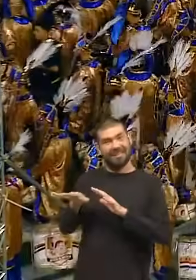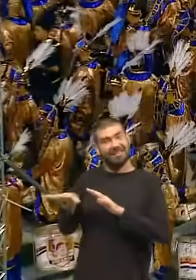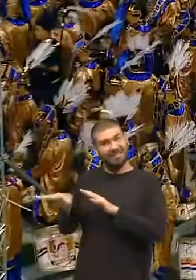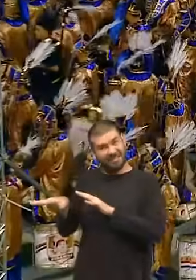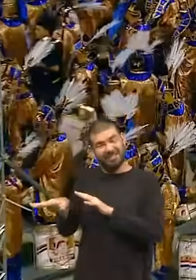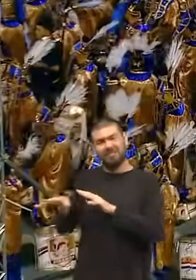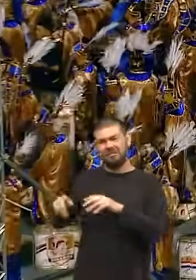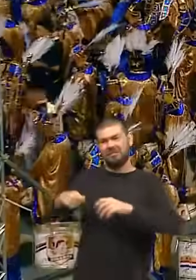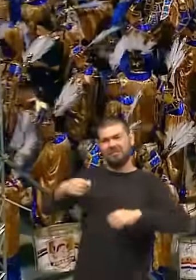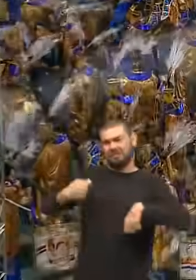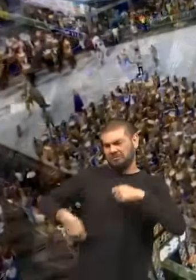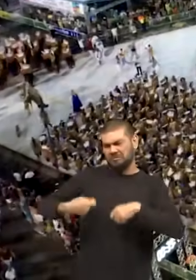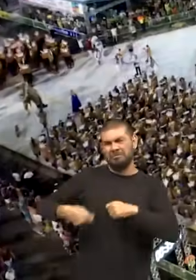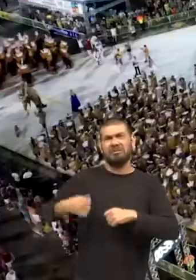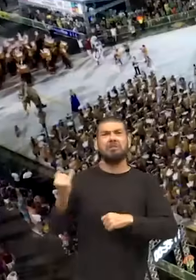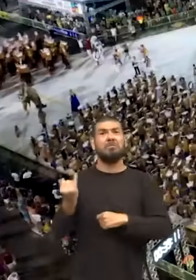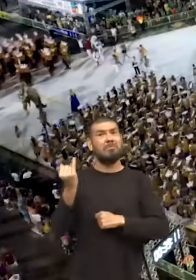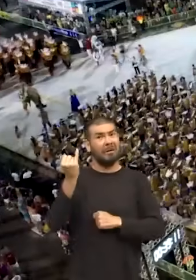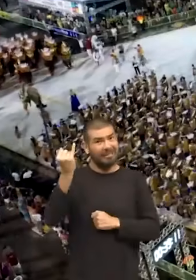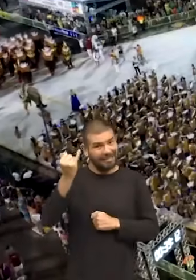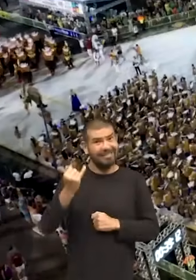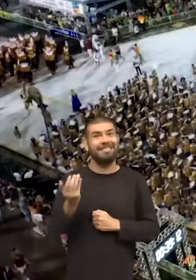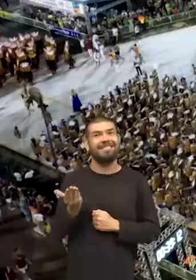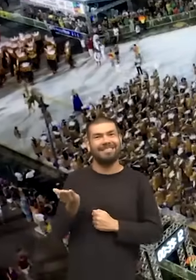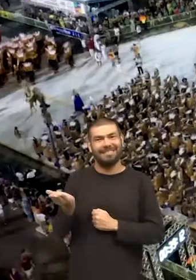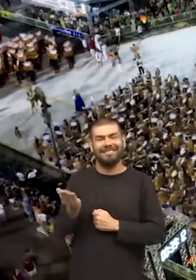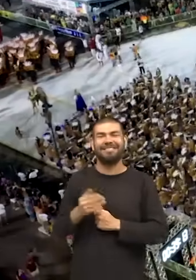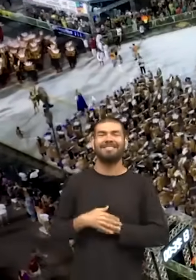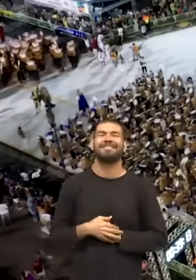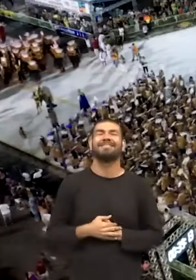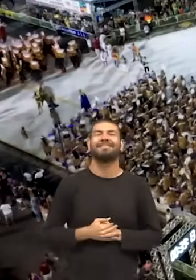importante, também muito delicado nesse momento do desfile.